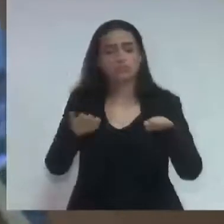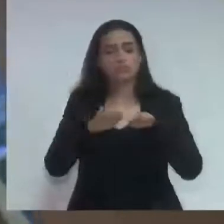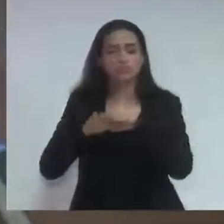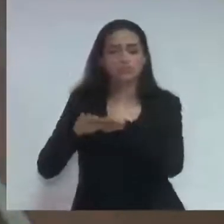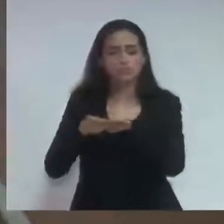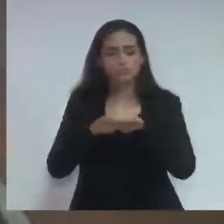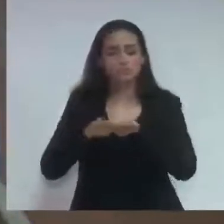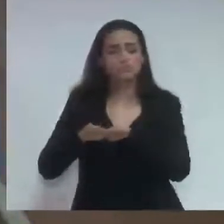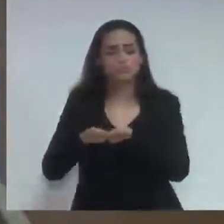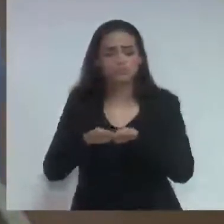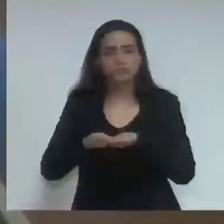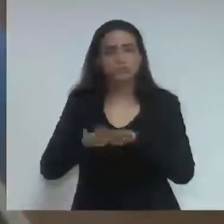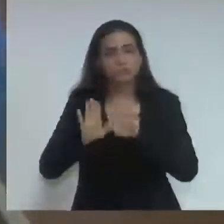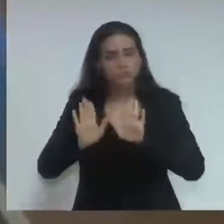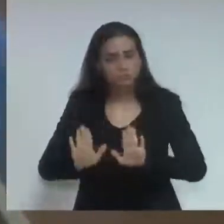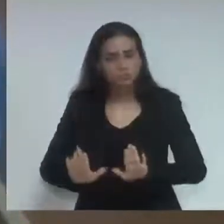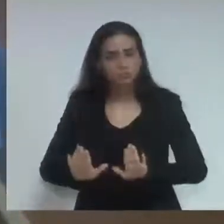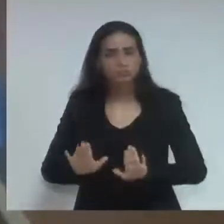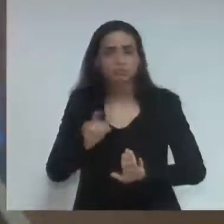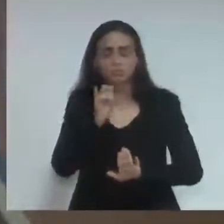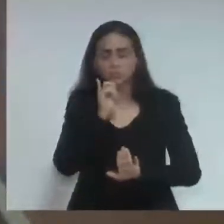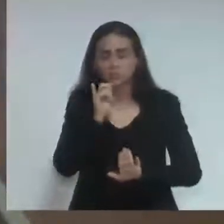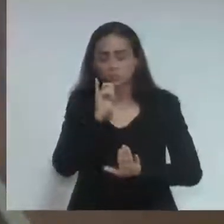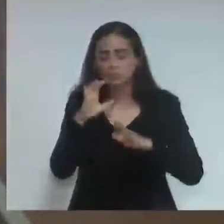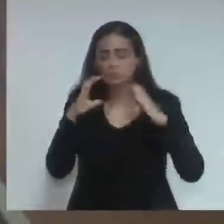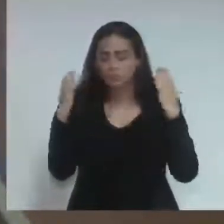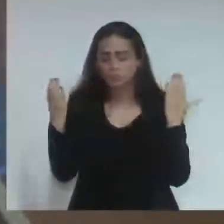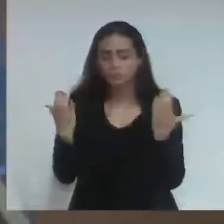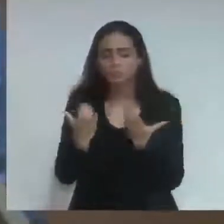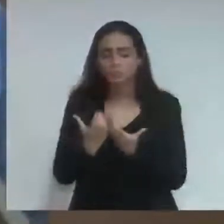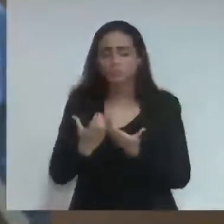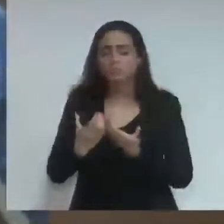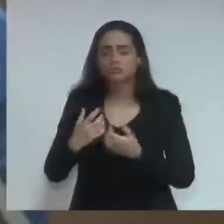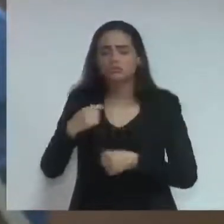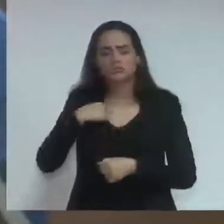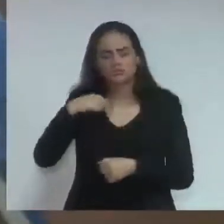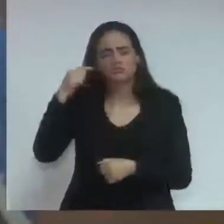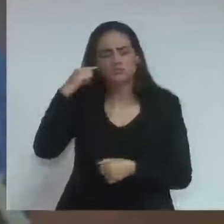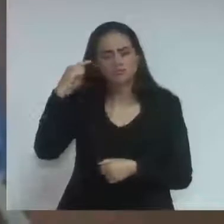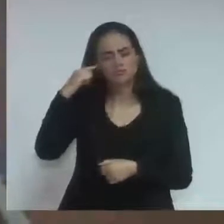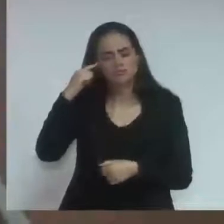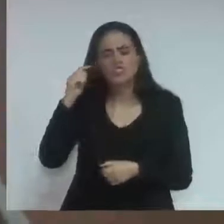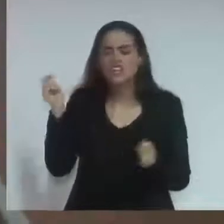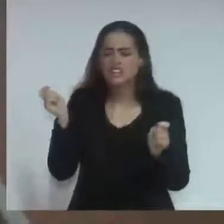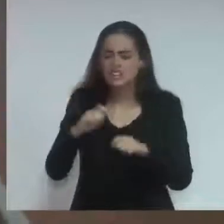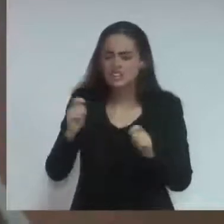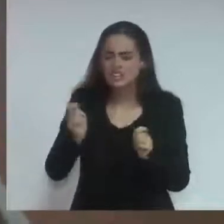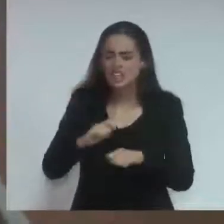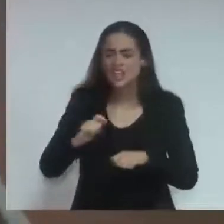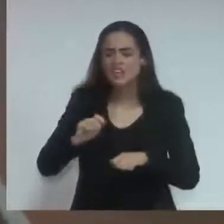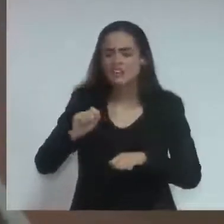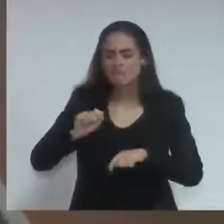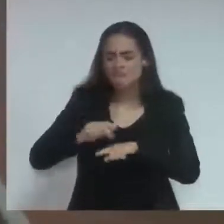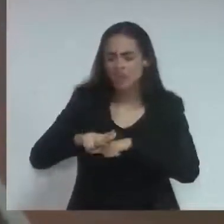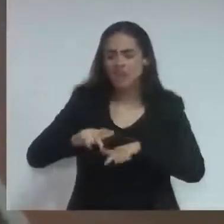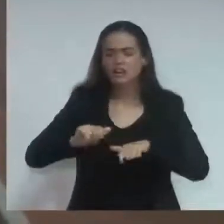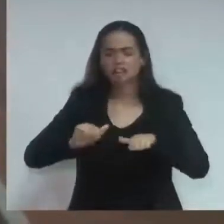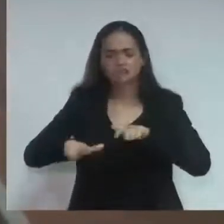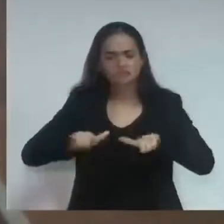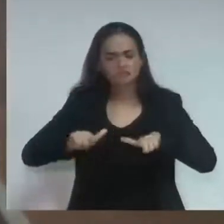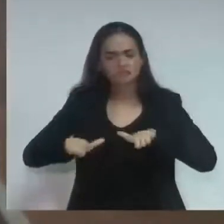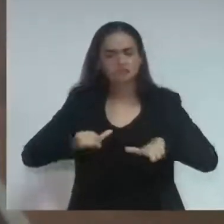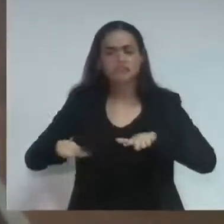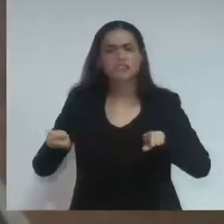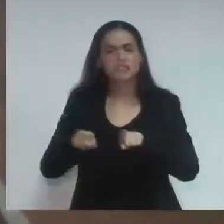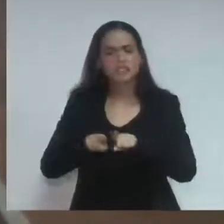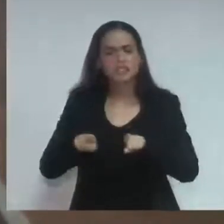Mas tem características de condomínios diferentes que eu acho que só traz benefício para todos. Quantos empregos geram? A soma dos condomínios, dos trabalhadores